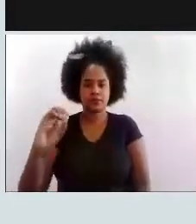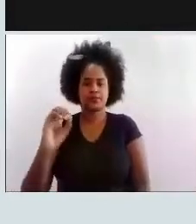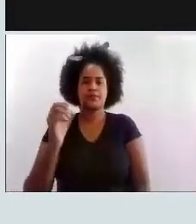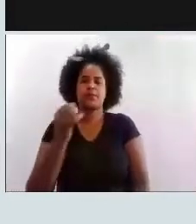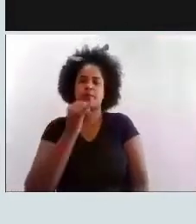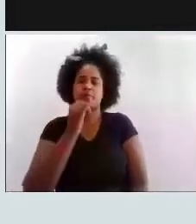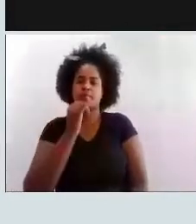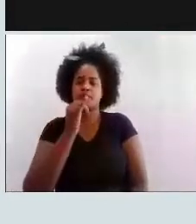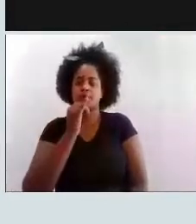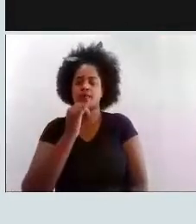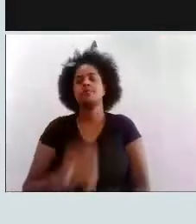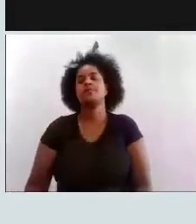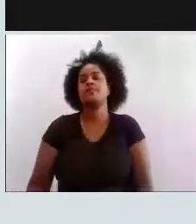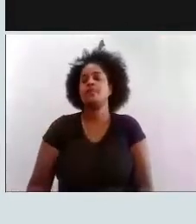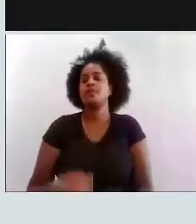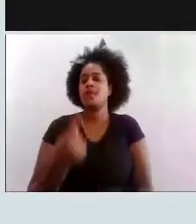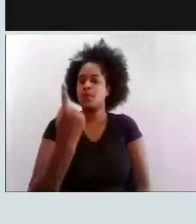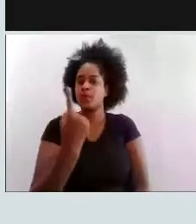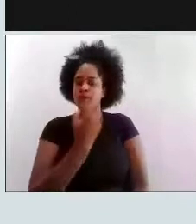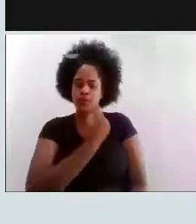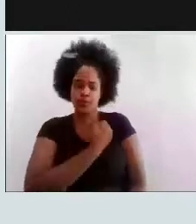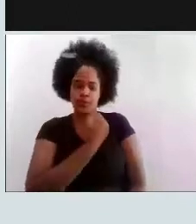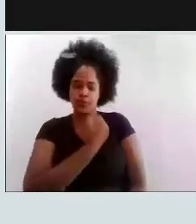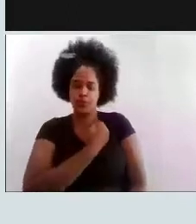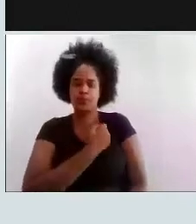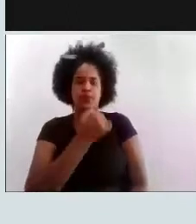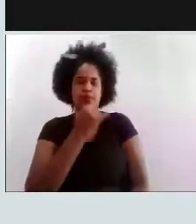está em dois conjuntos. Então,